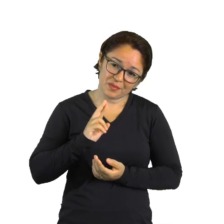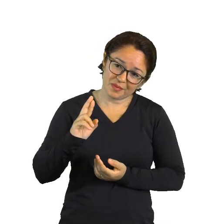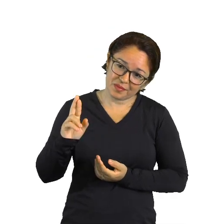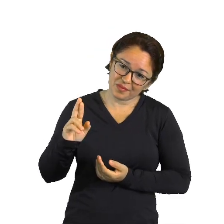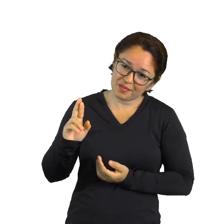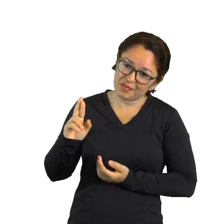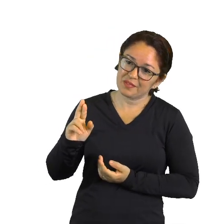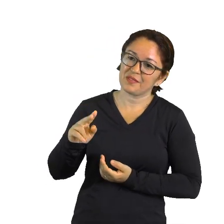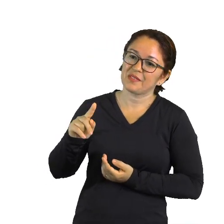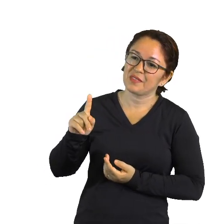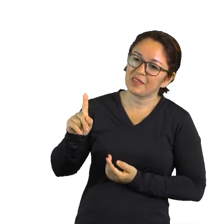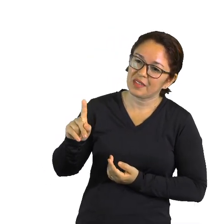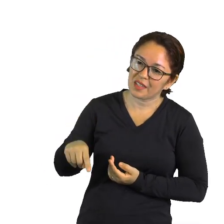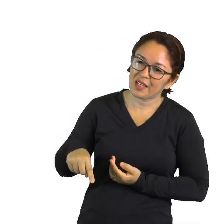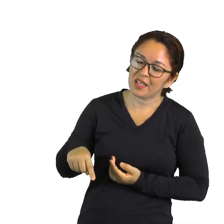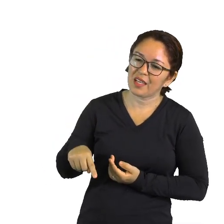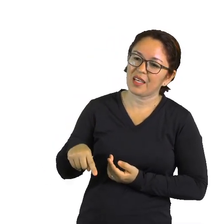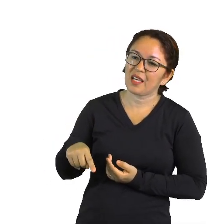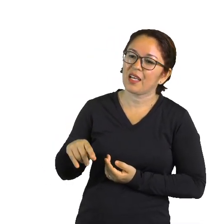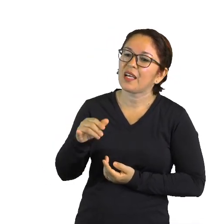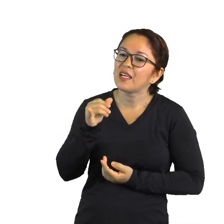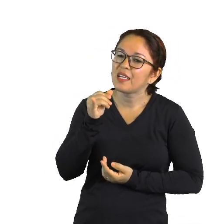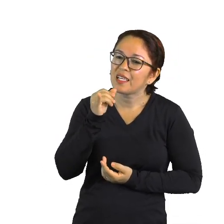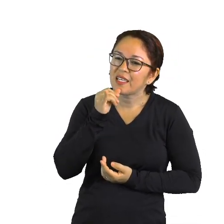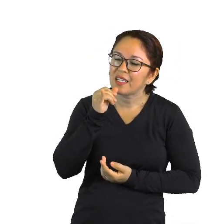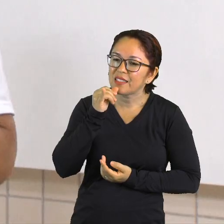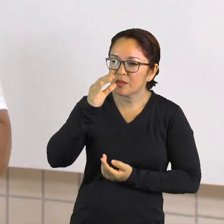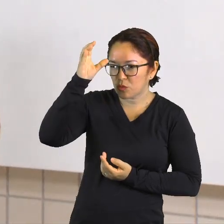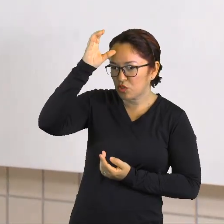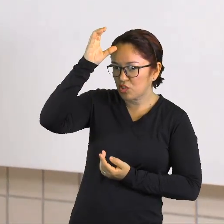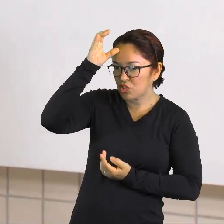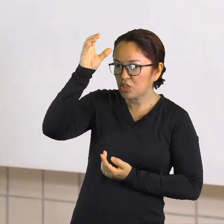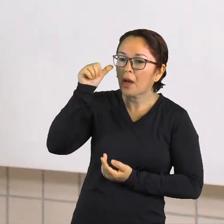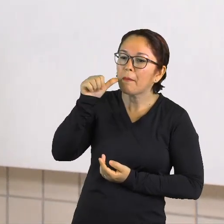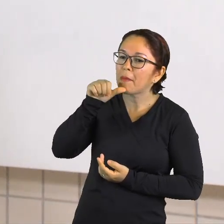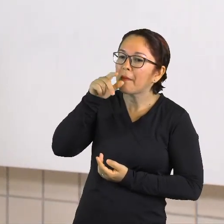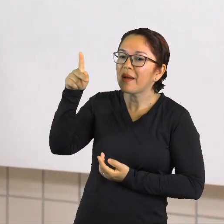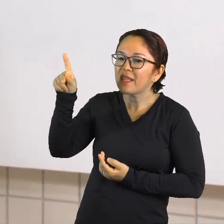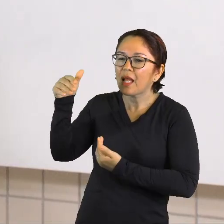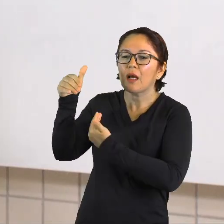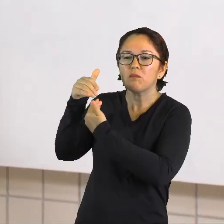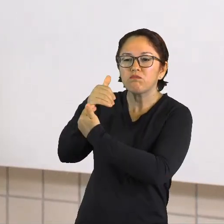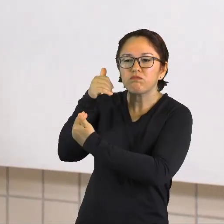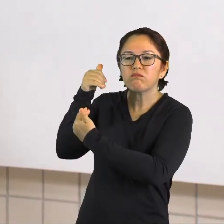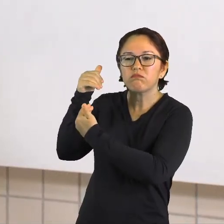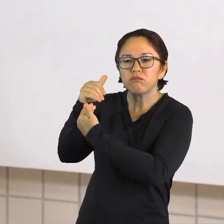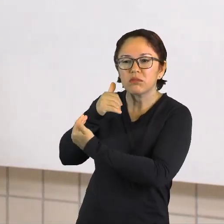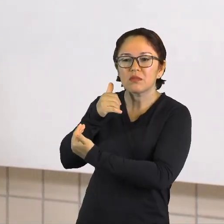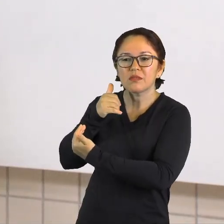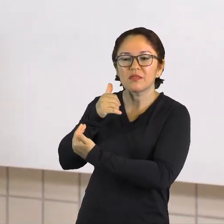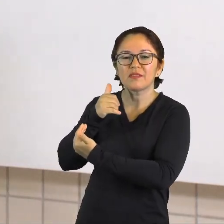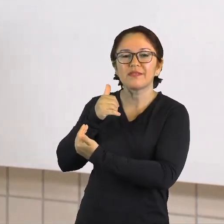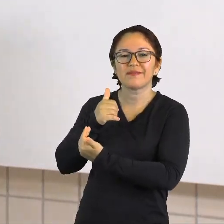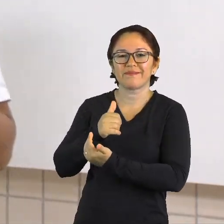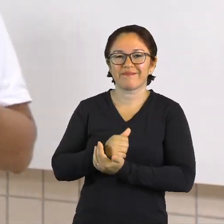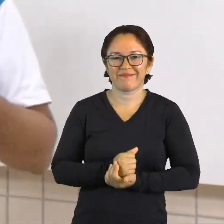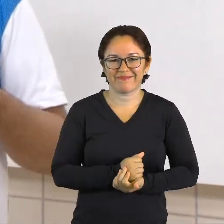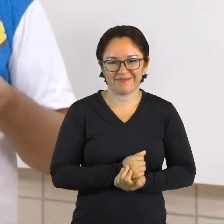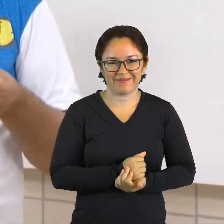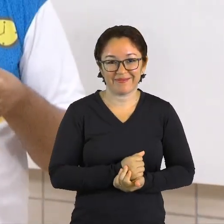conselhos da mãe da minha madrinha. Olha que legal, né? Aí o